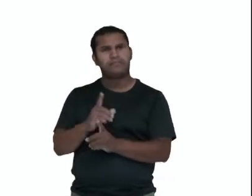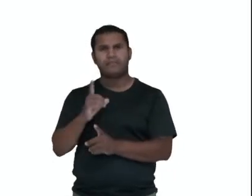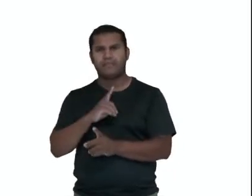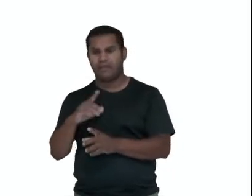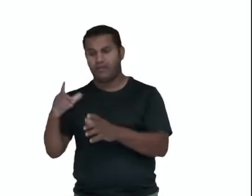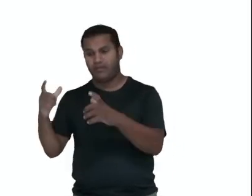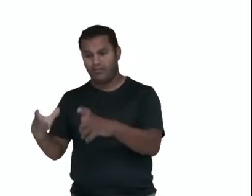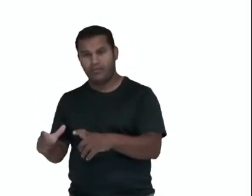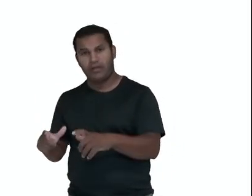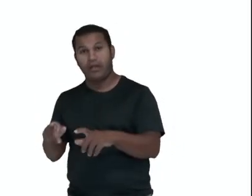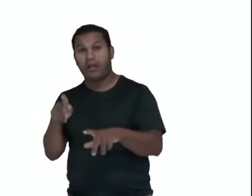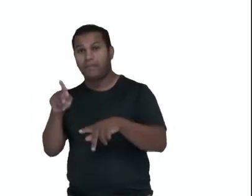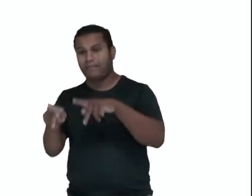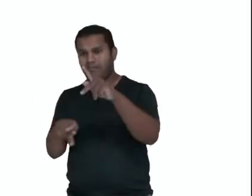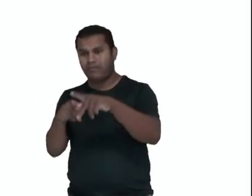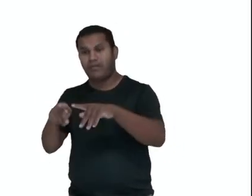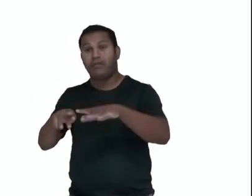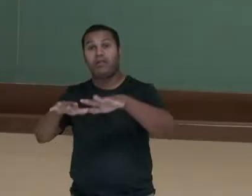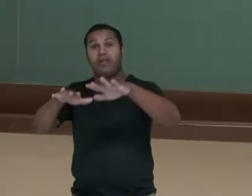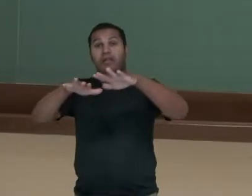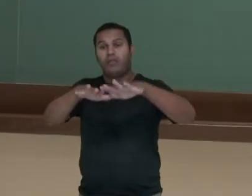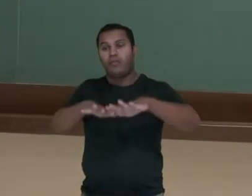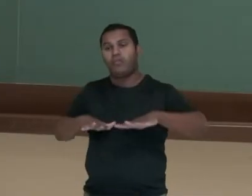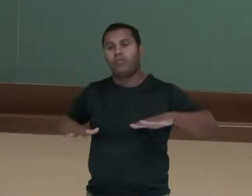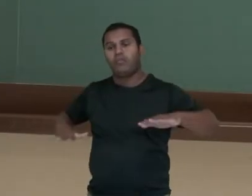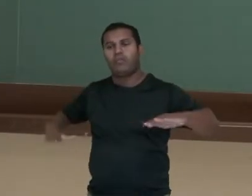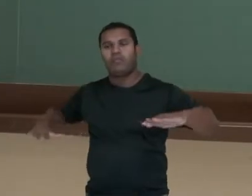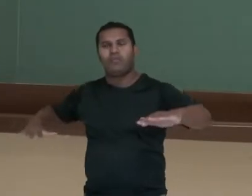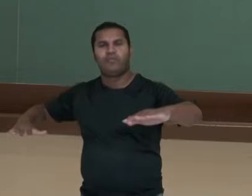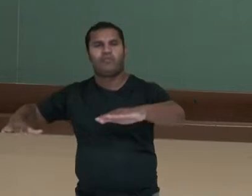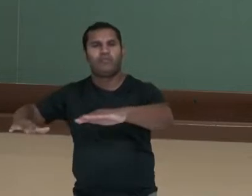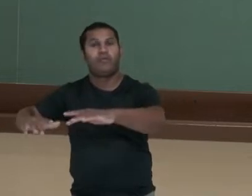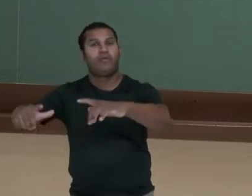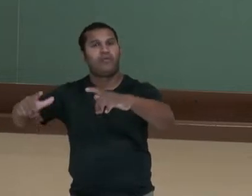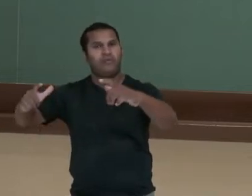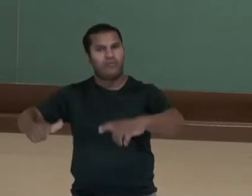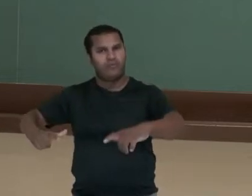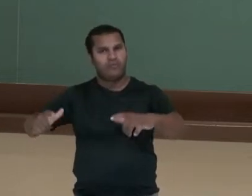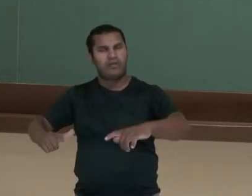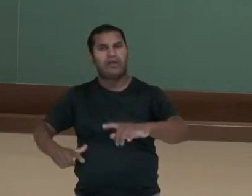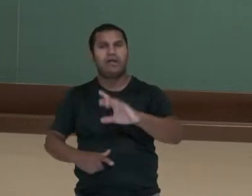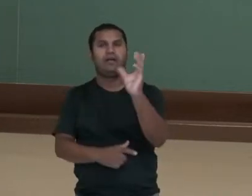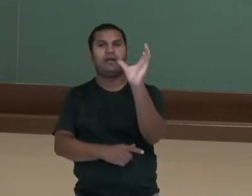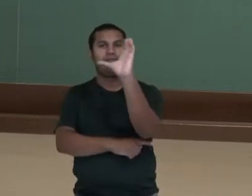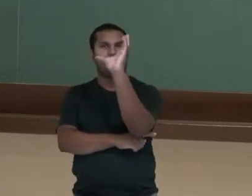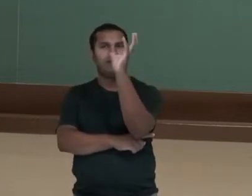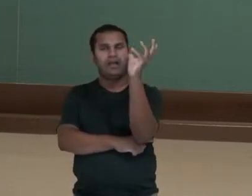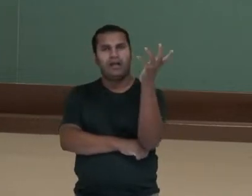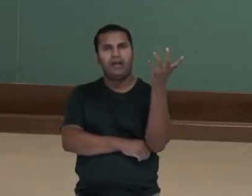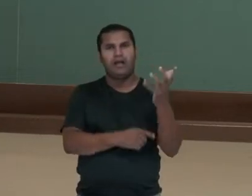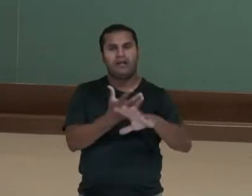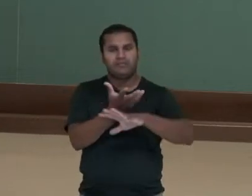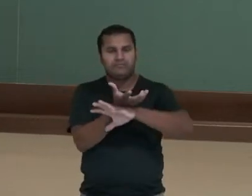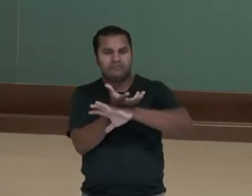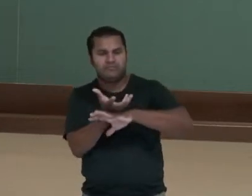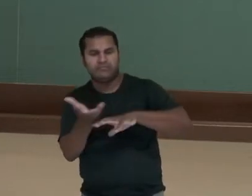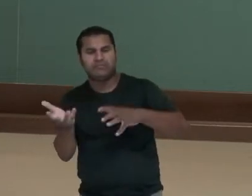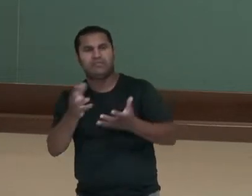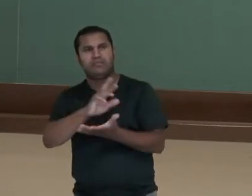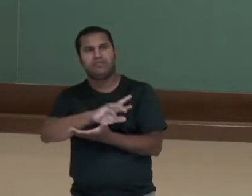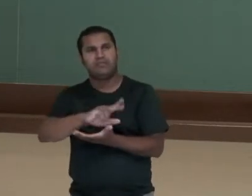os insetos, os animais de grande porte, eu estou estudando uma comunidade, é o conjunto de seres